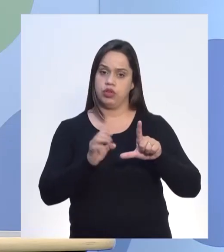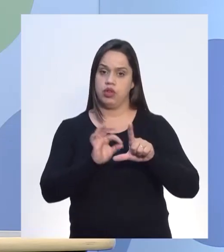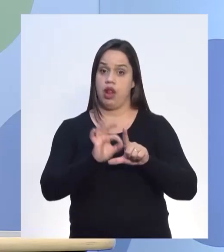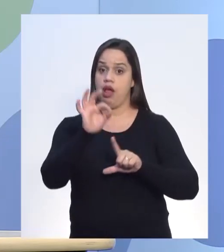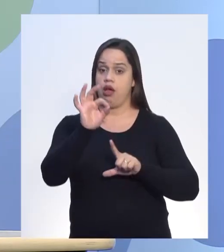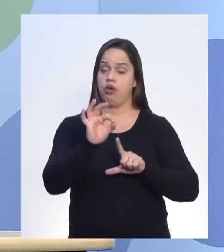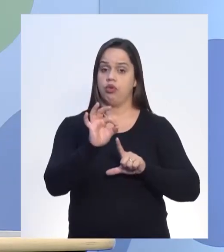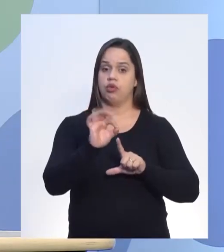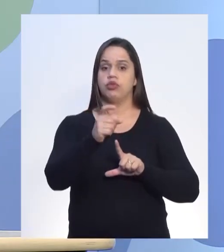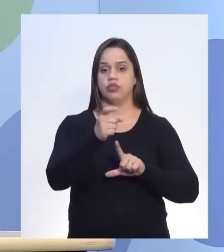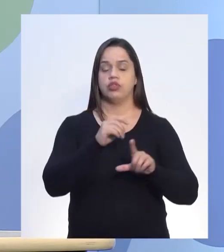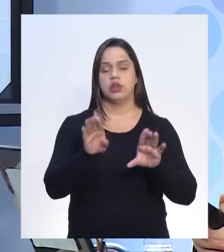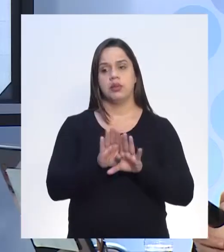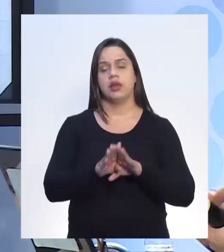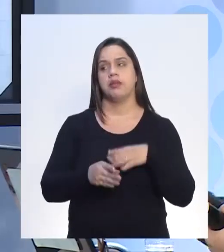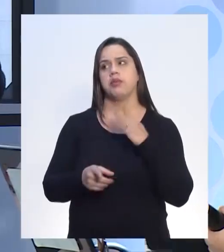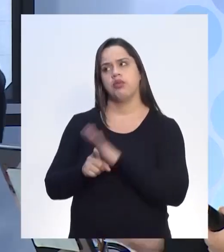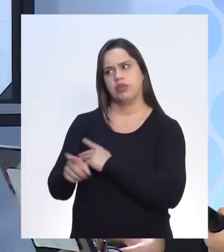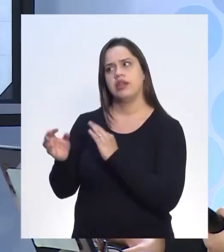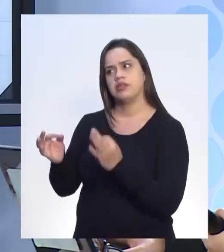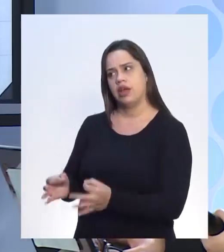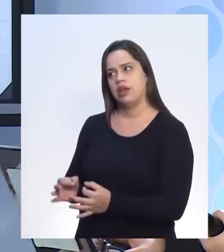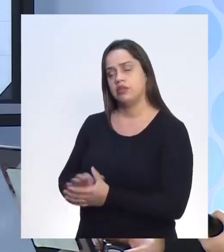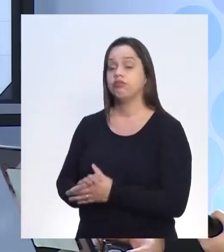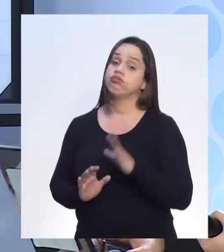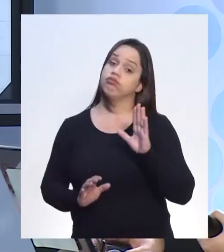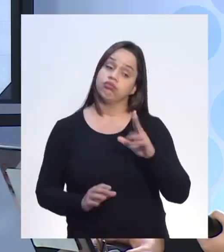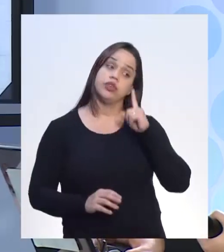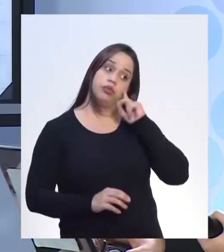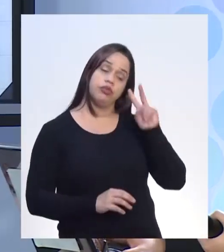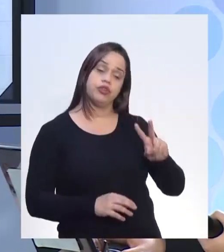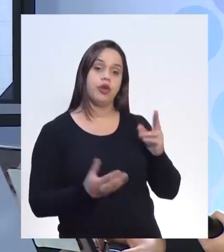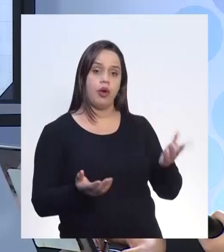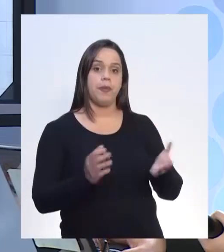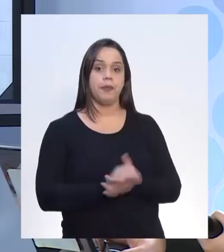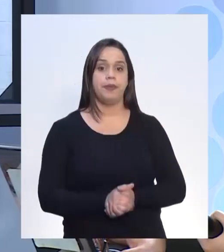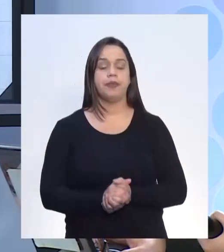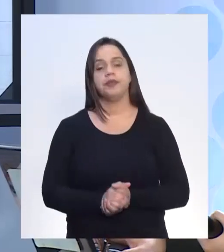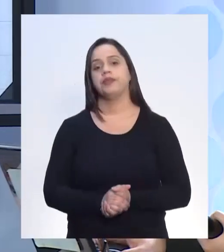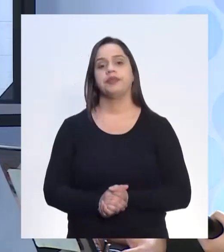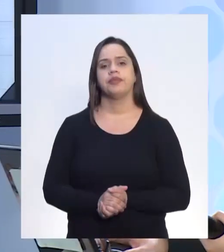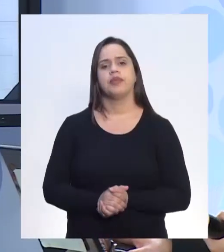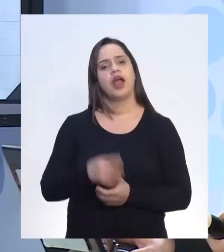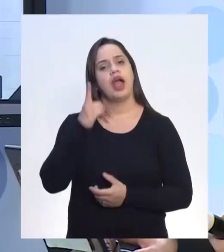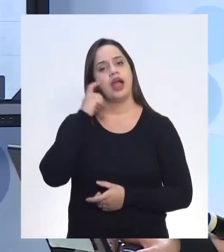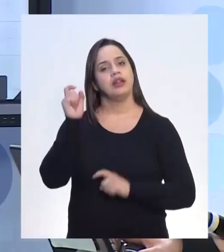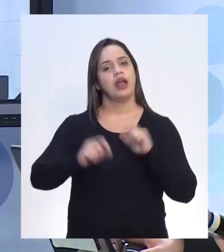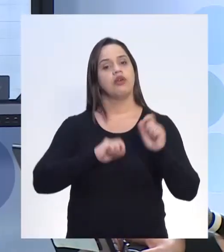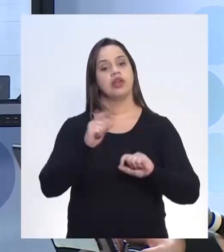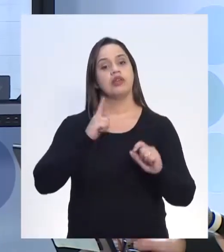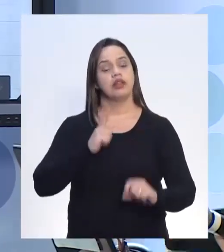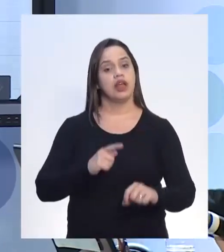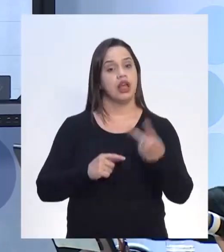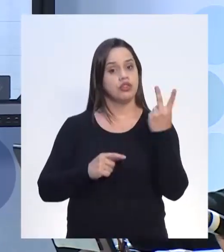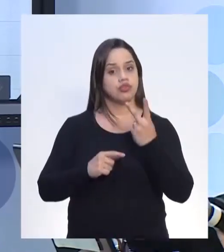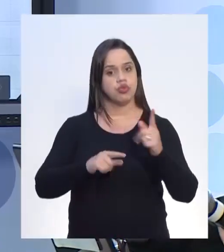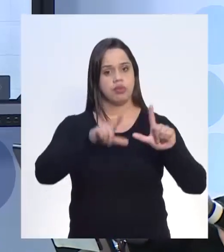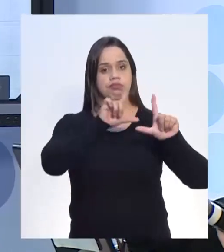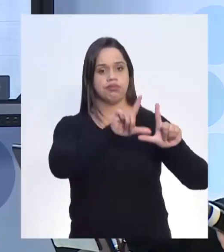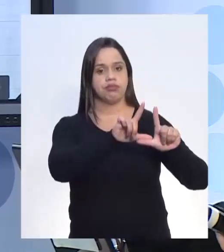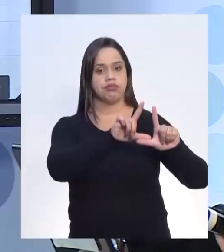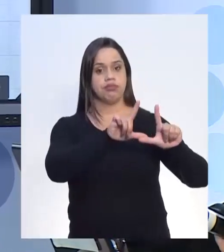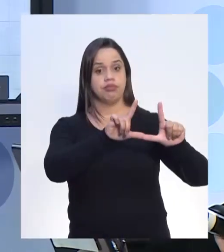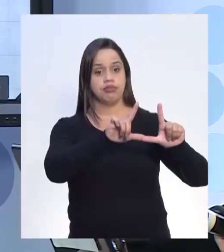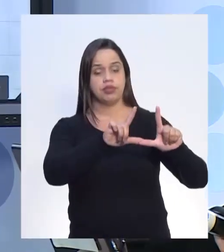Tá certo, Osmar? Vamos lá. Qual é a ideia aí? Tá? A ideia é que você tem as duas placas. Então, a gente tem aqui primeiro